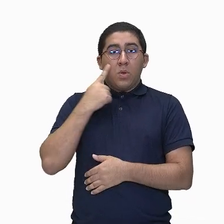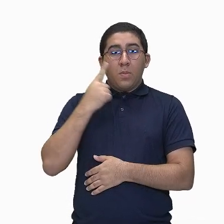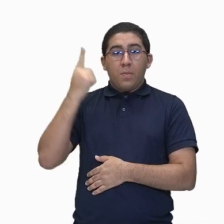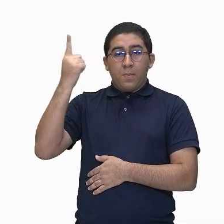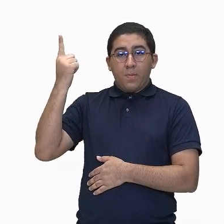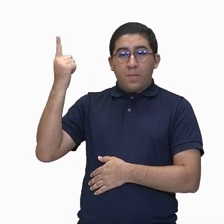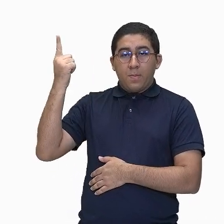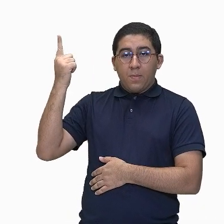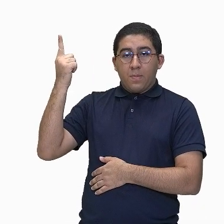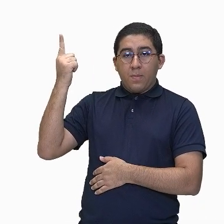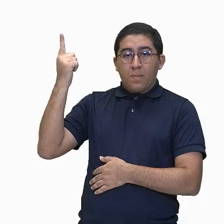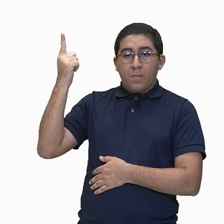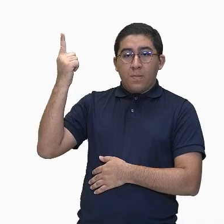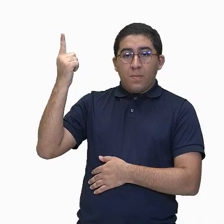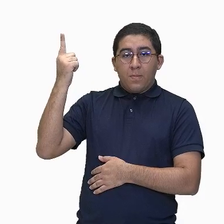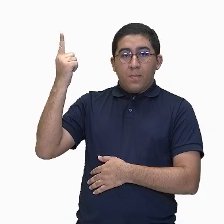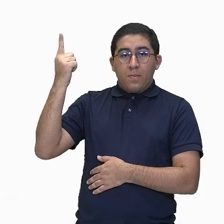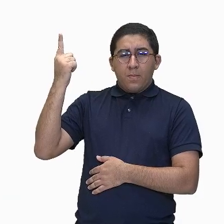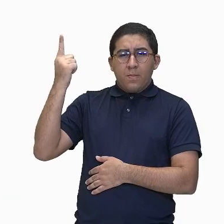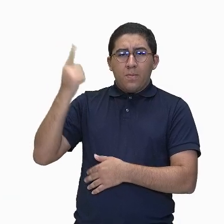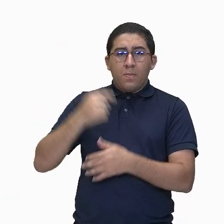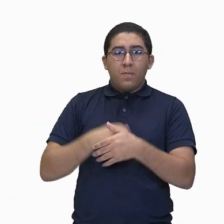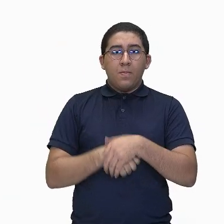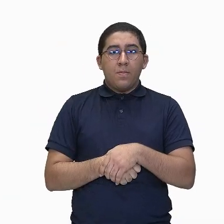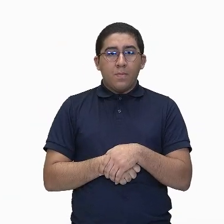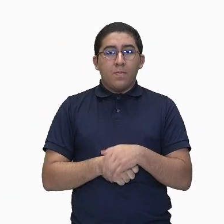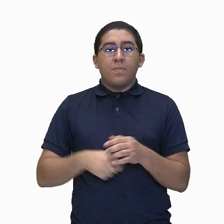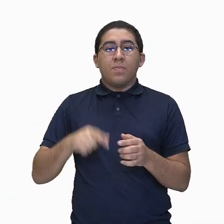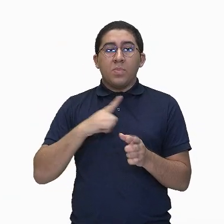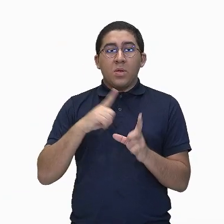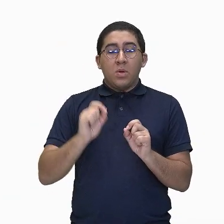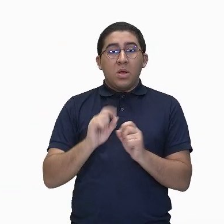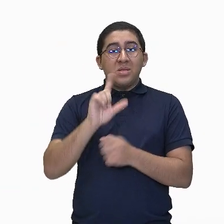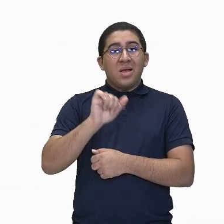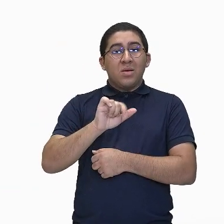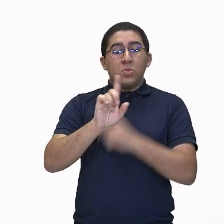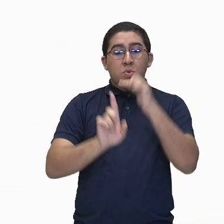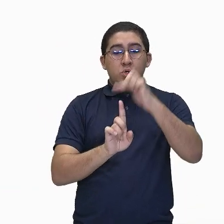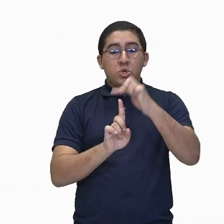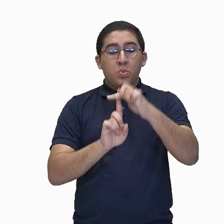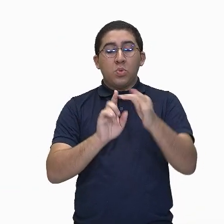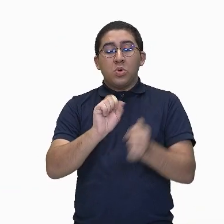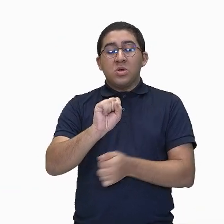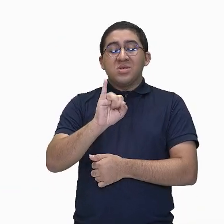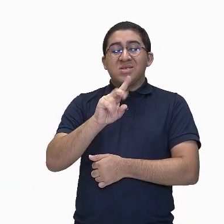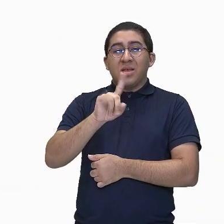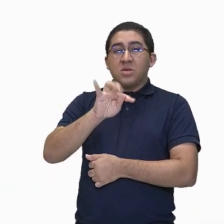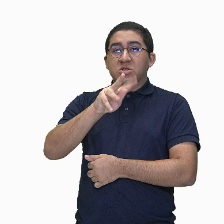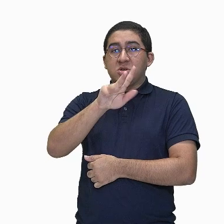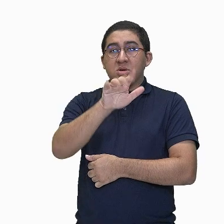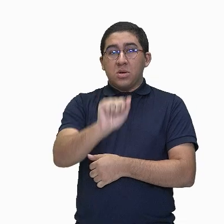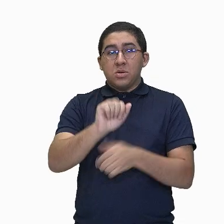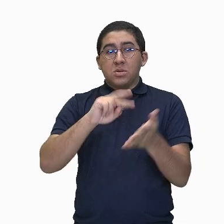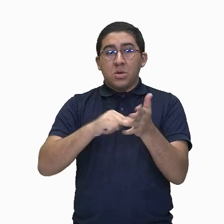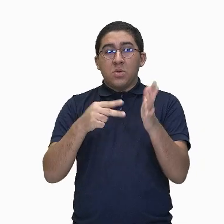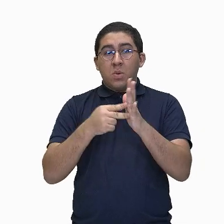por coordenação, as orações coordenadas sindéticas, que são justamente essas em que